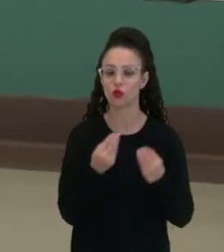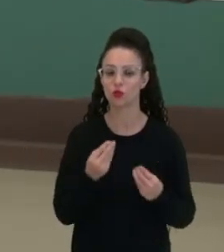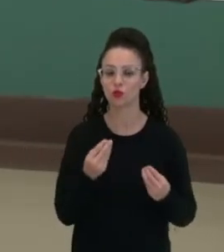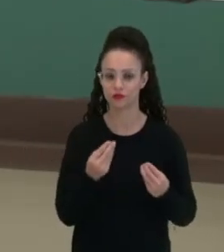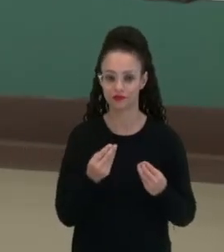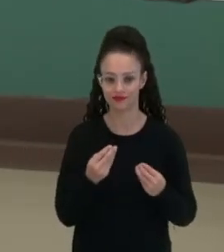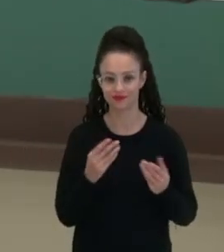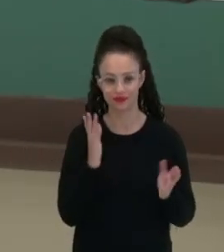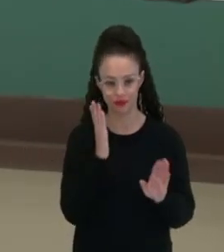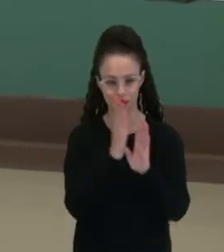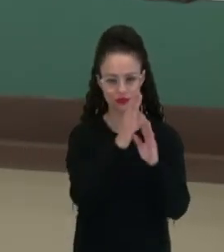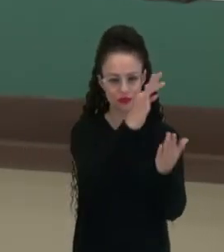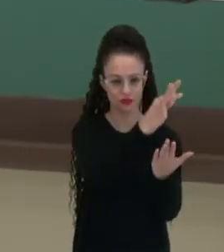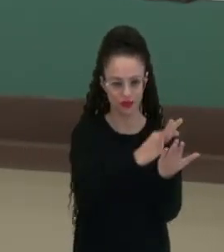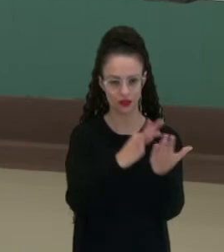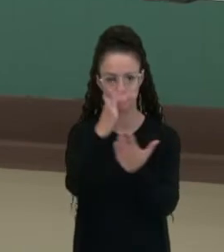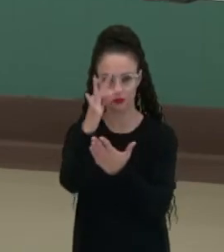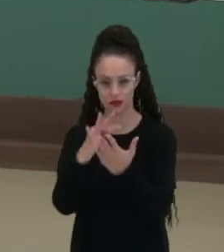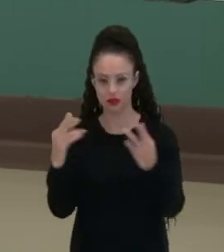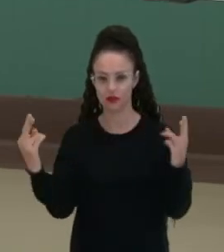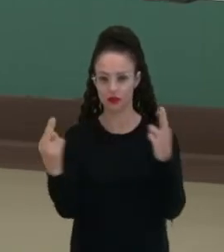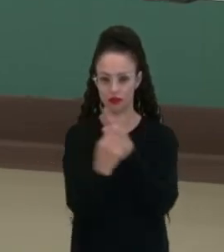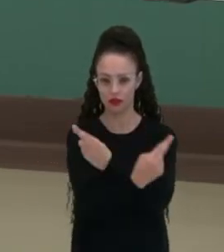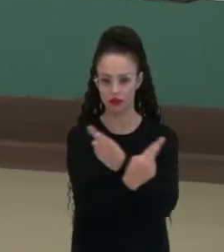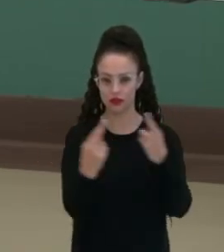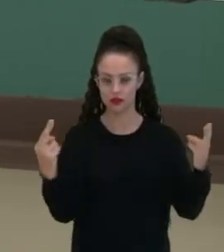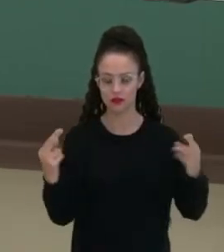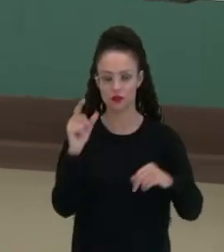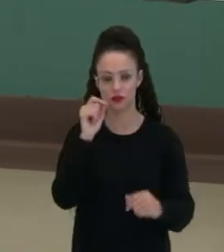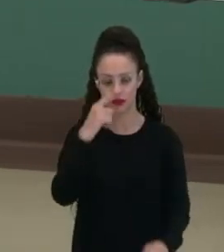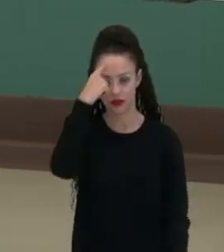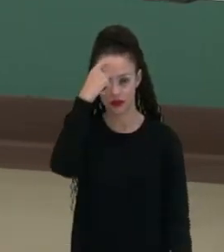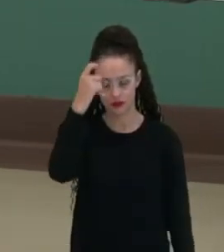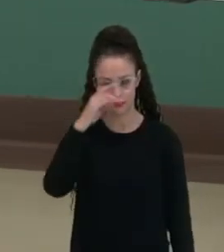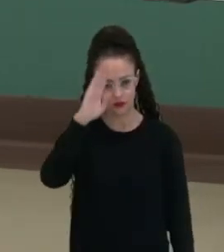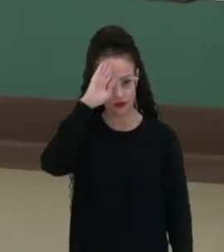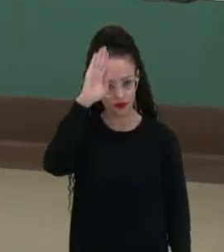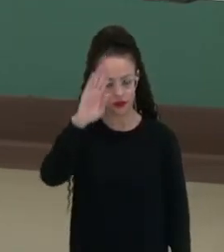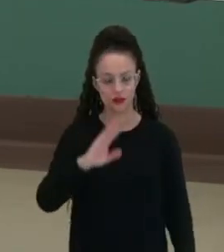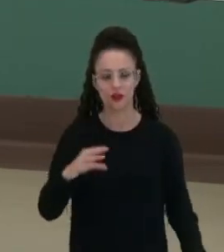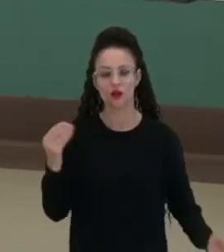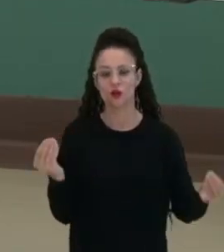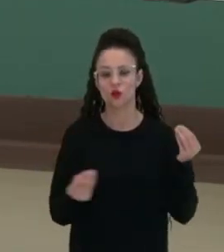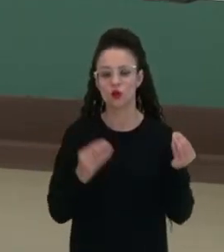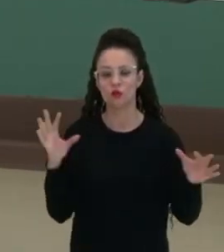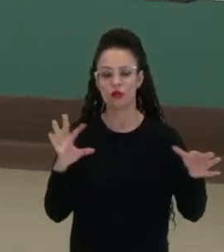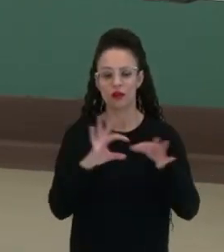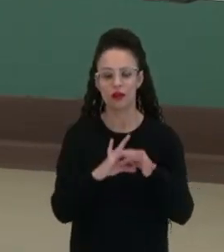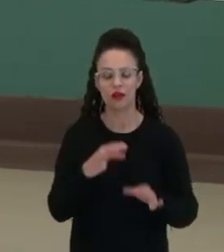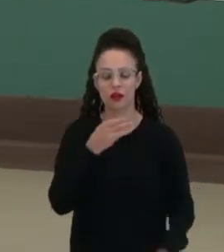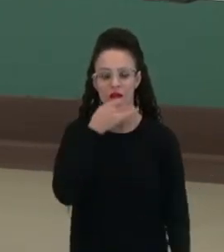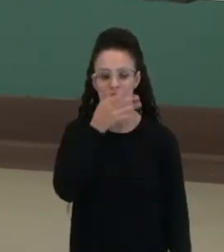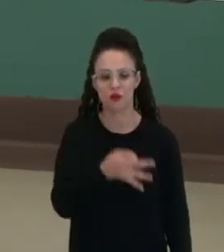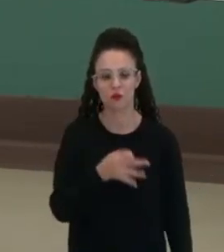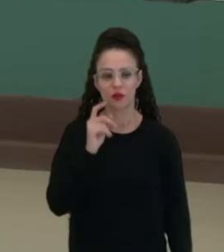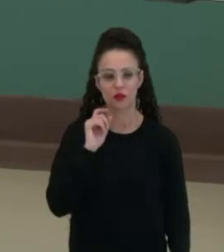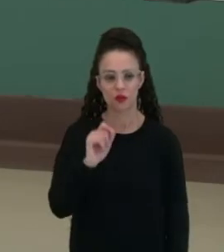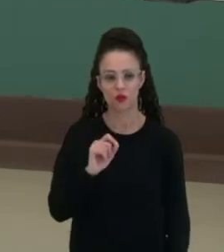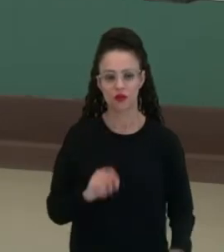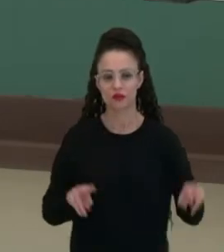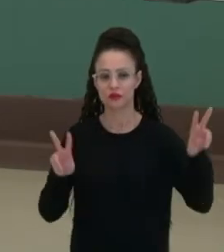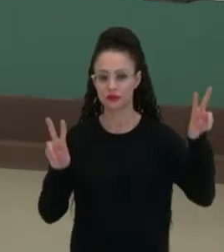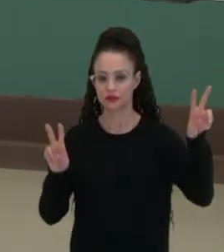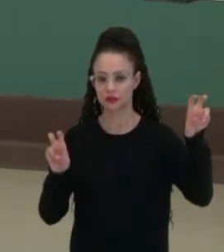da intertextualidade, o quê? A tese dele, através de um argumento aqui, ó, de